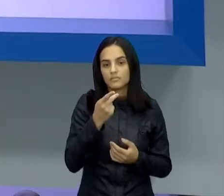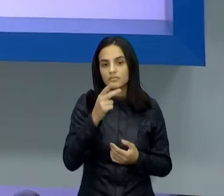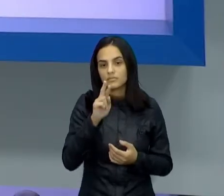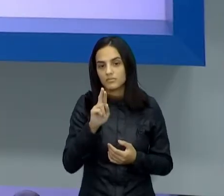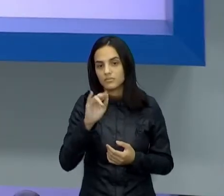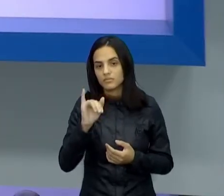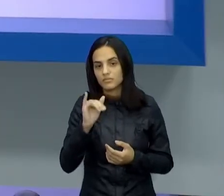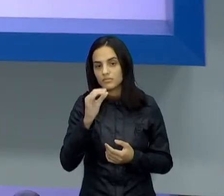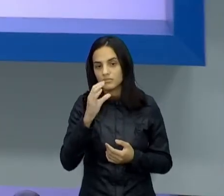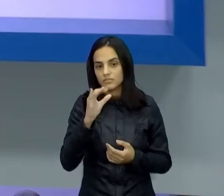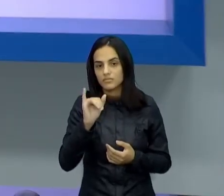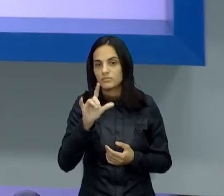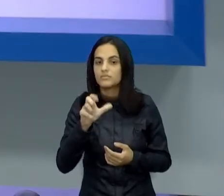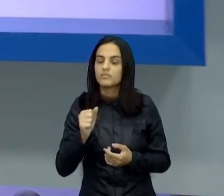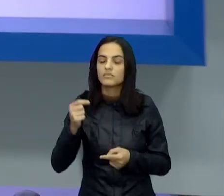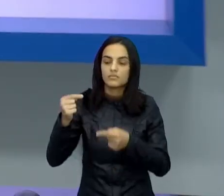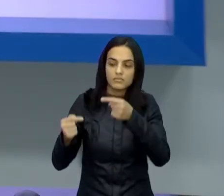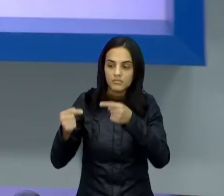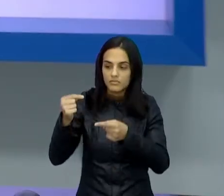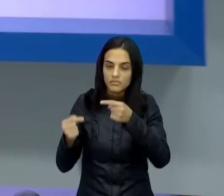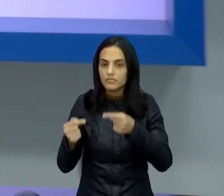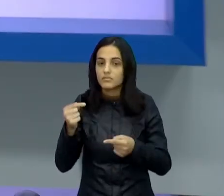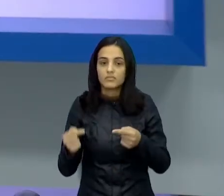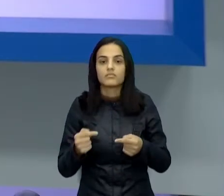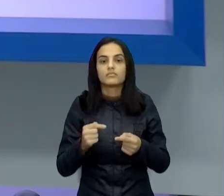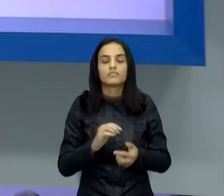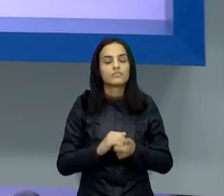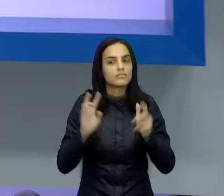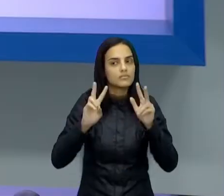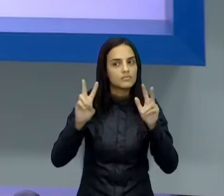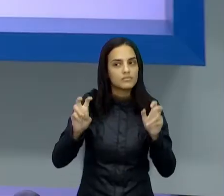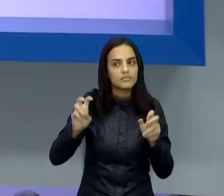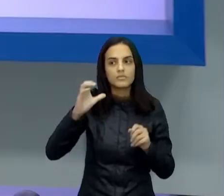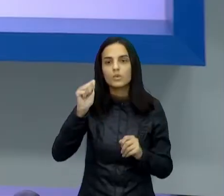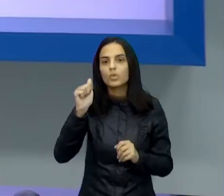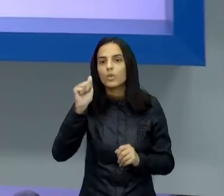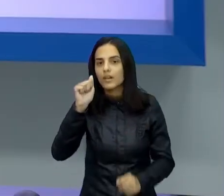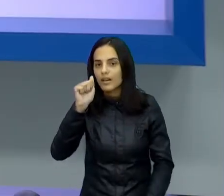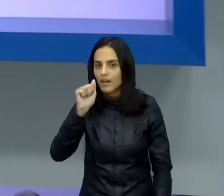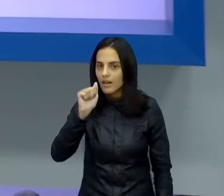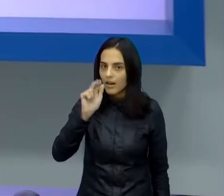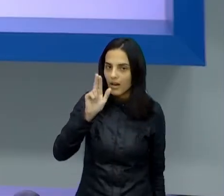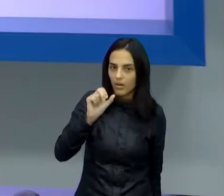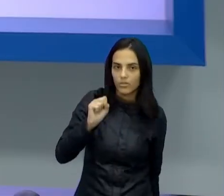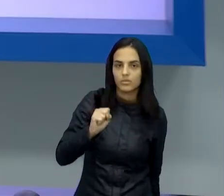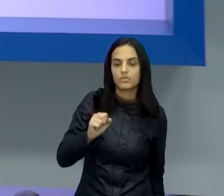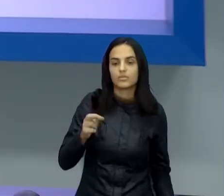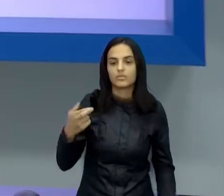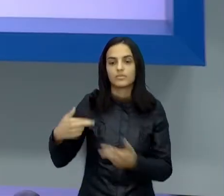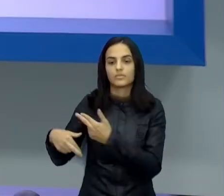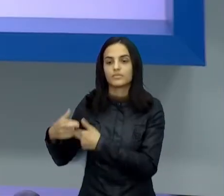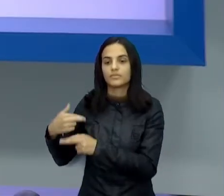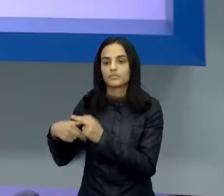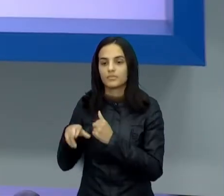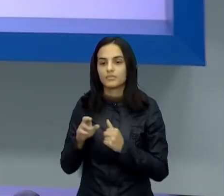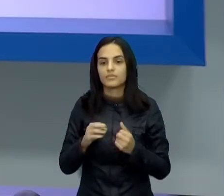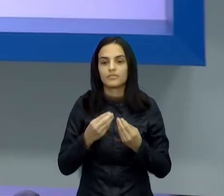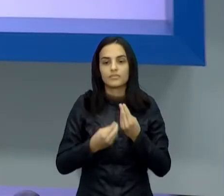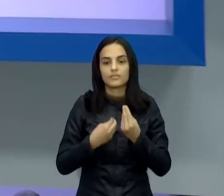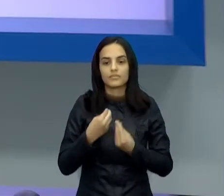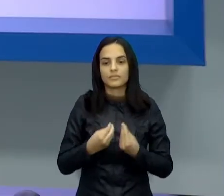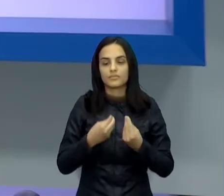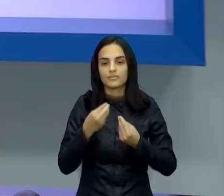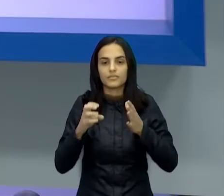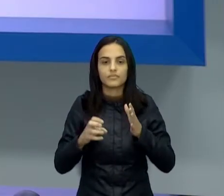Priscila, né, fazendo um debate sobre a teoria do caos, né? Então deixamos bem claro aí como é que é essa relação aí da teoria do caos, né, o